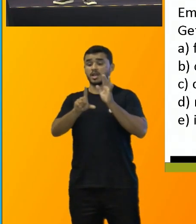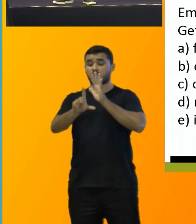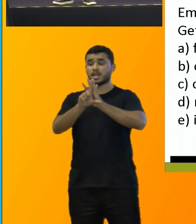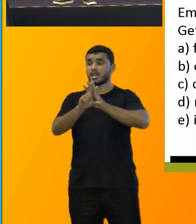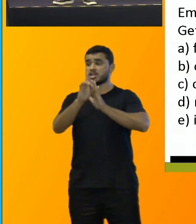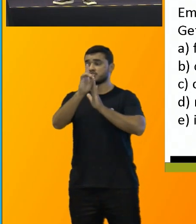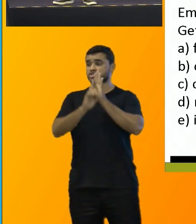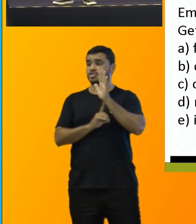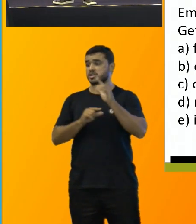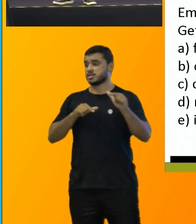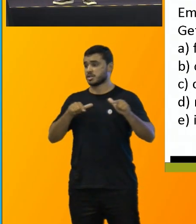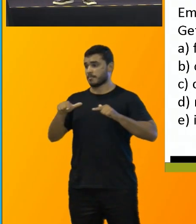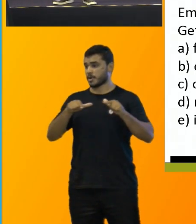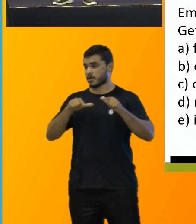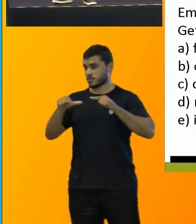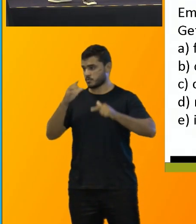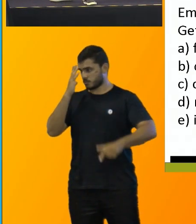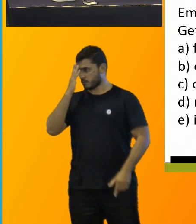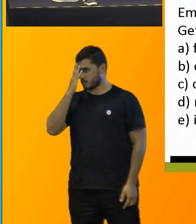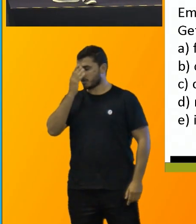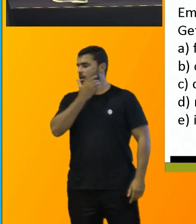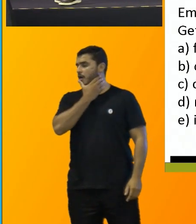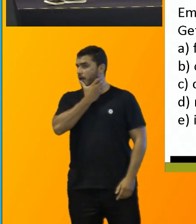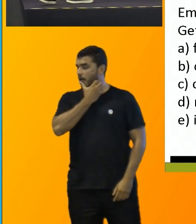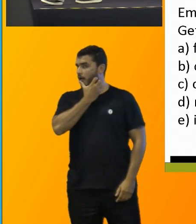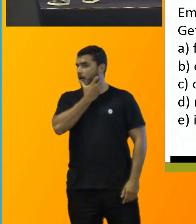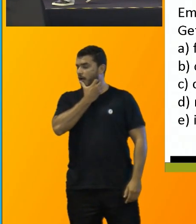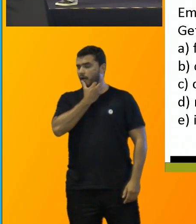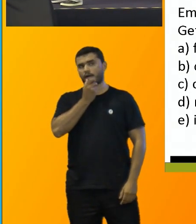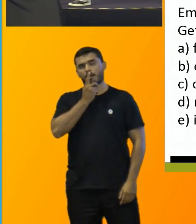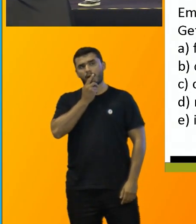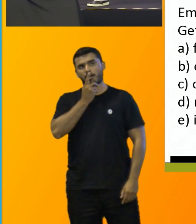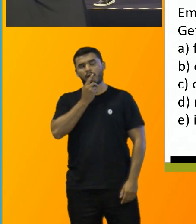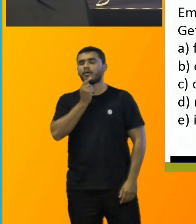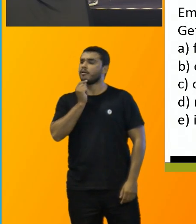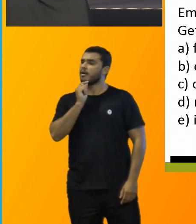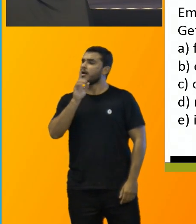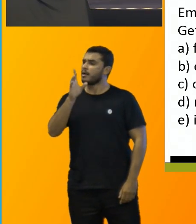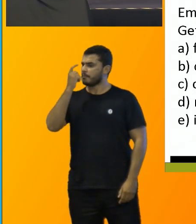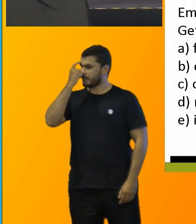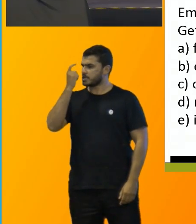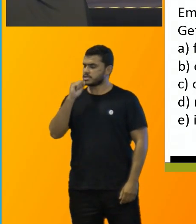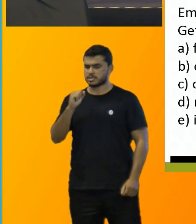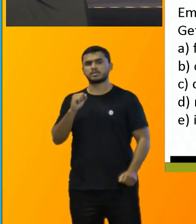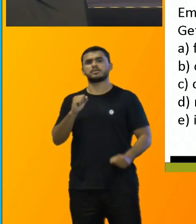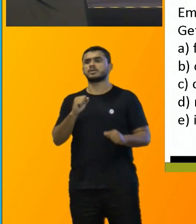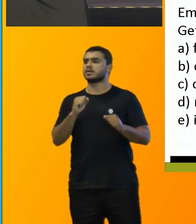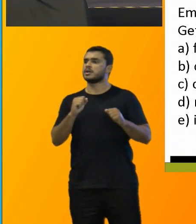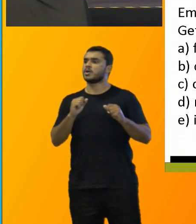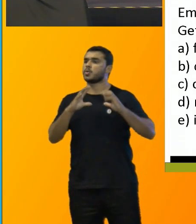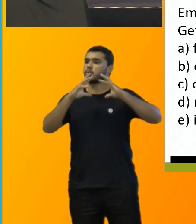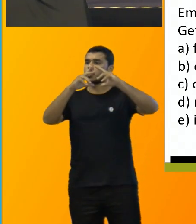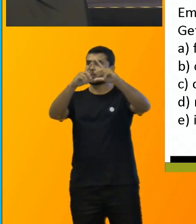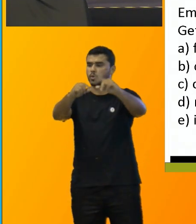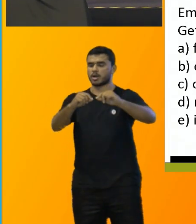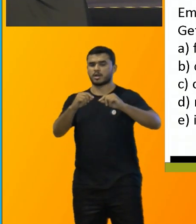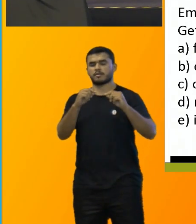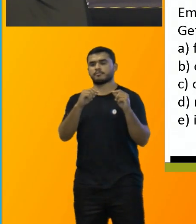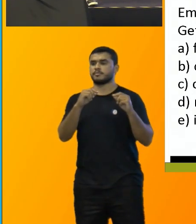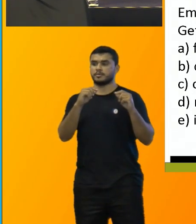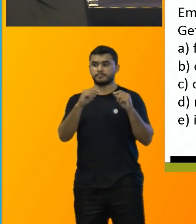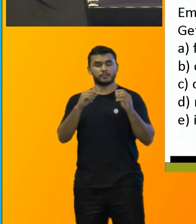Trabalhistas. O trabalho de recomposição que nos espera não admite medidas